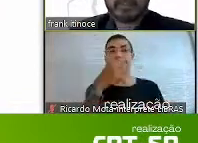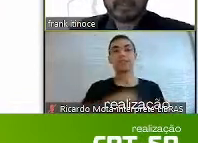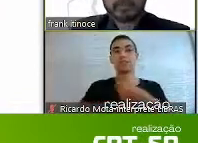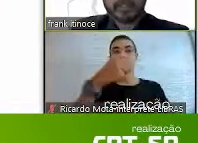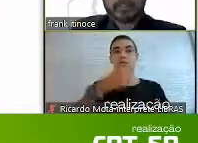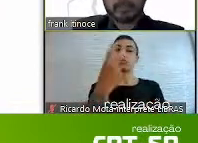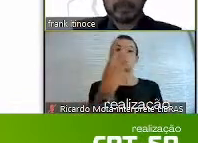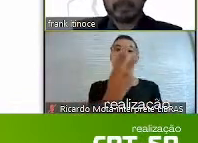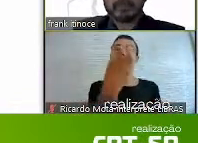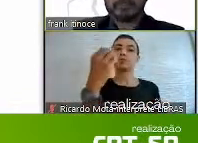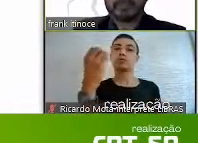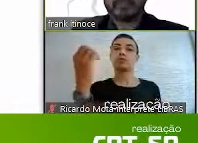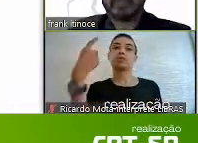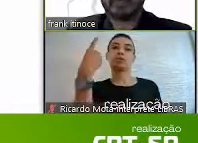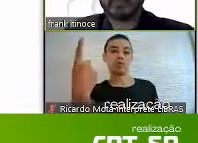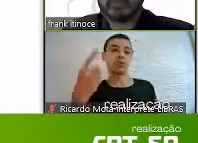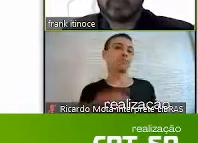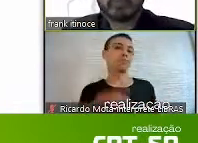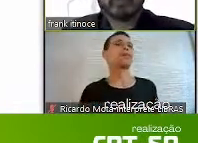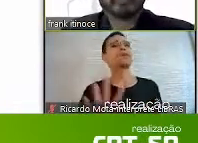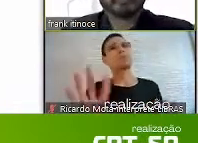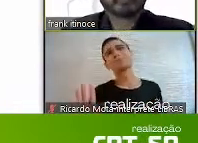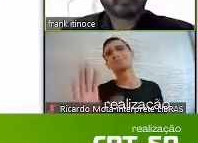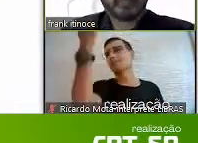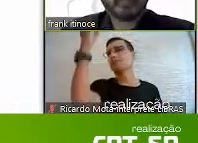Então, o que aconteceu em 2001?